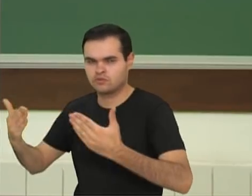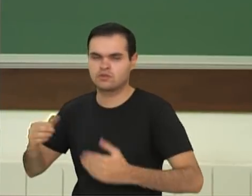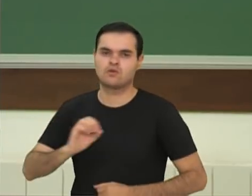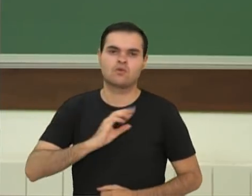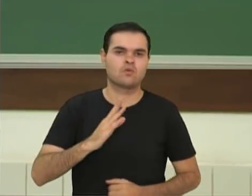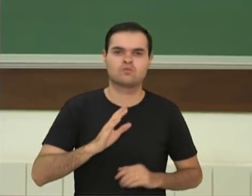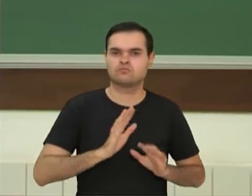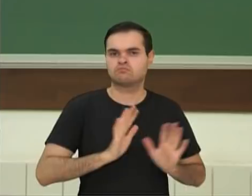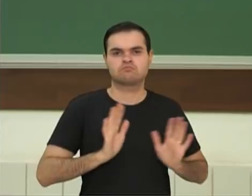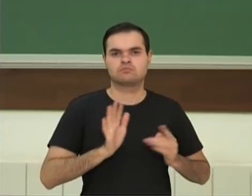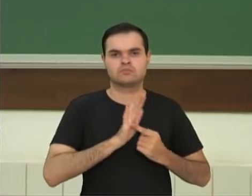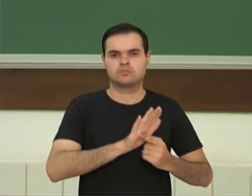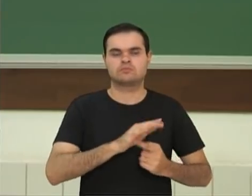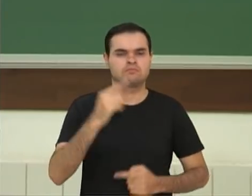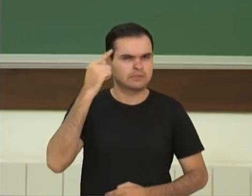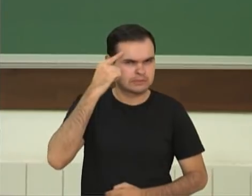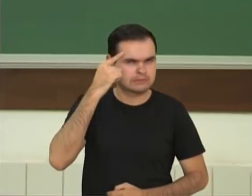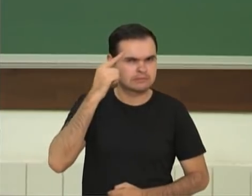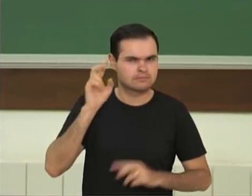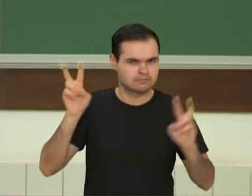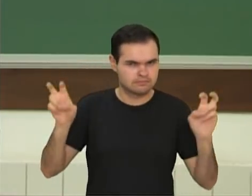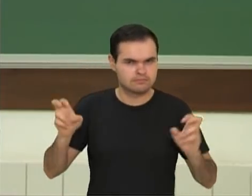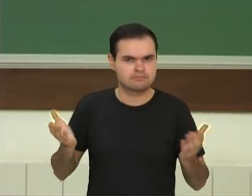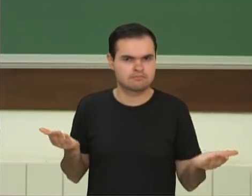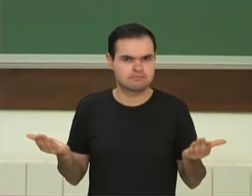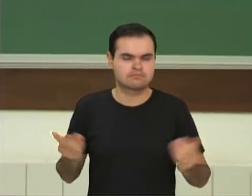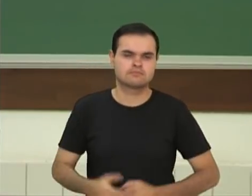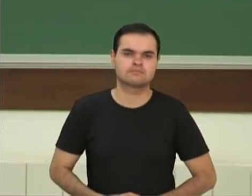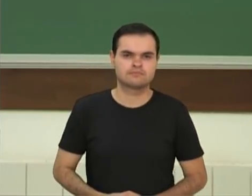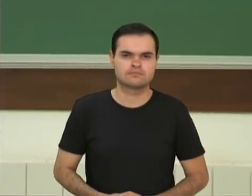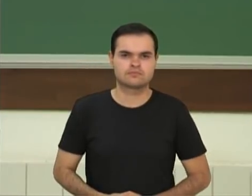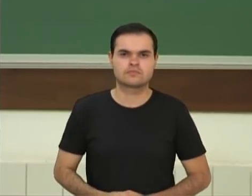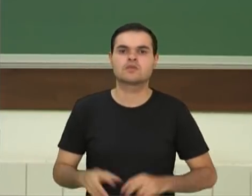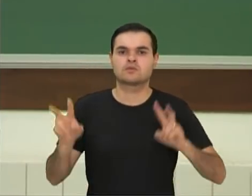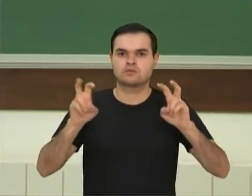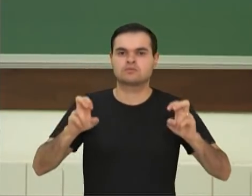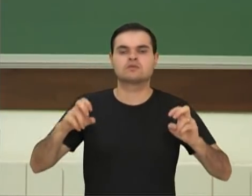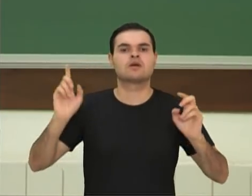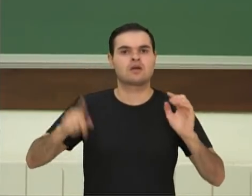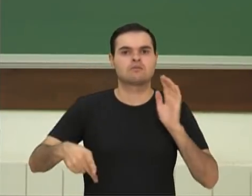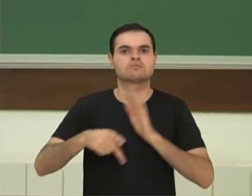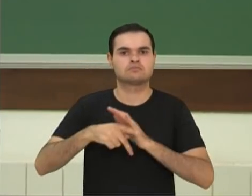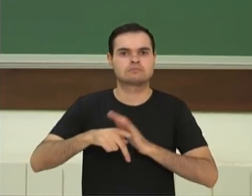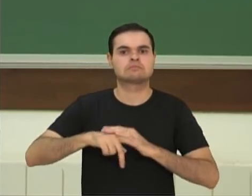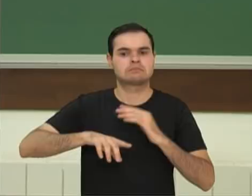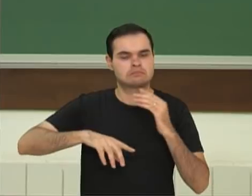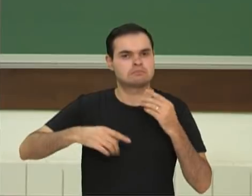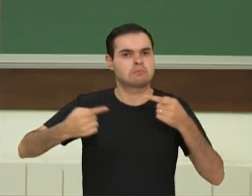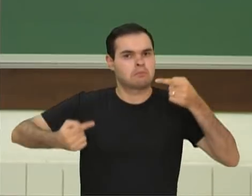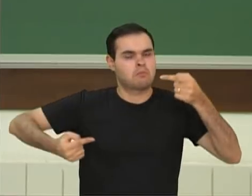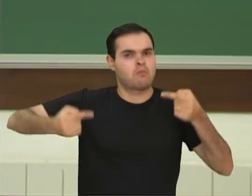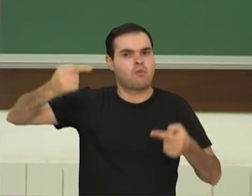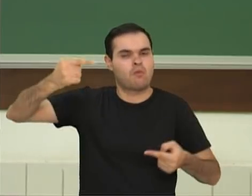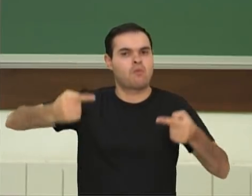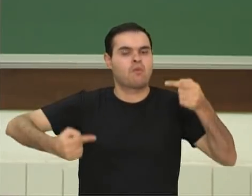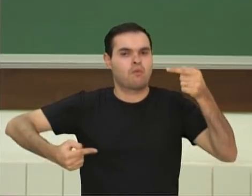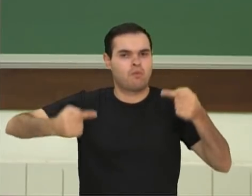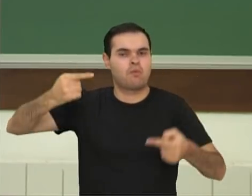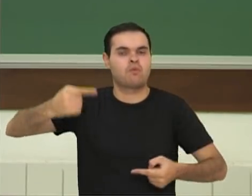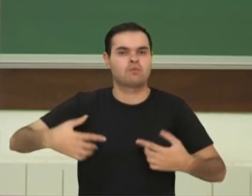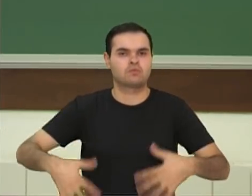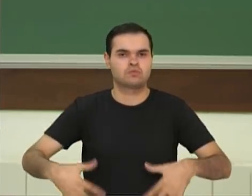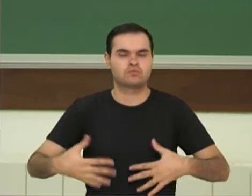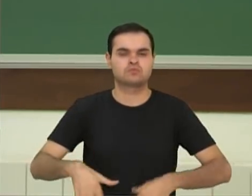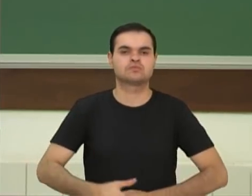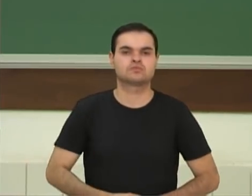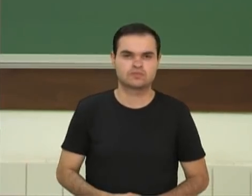divulgada? Pensou sobre esse assunto? É um assunto bastante polêmico, né? Tanto que ele faz parte do